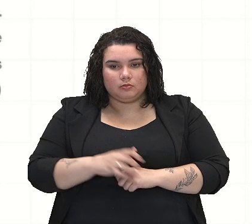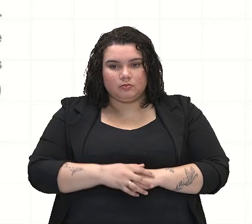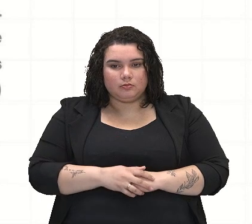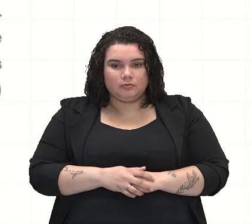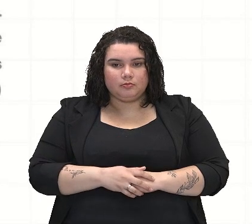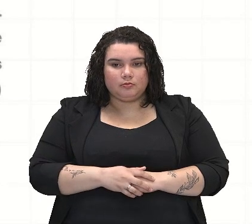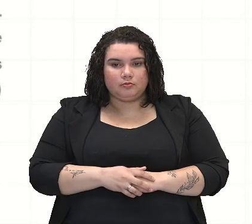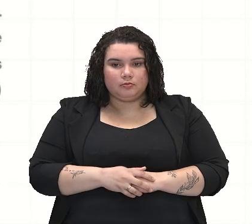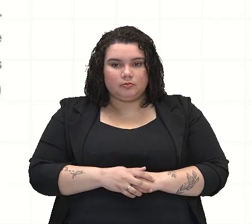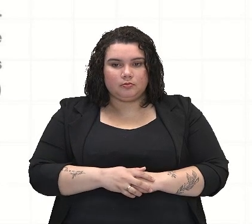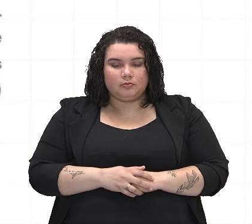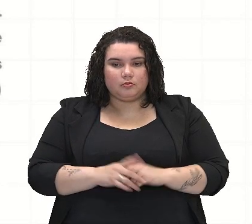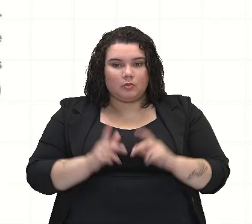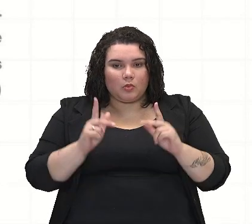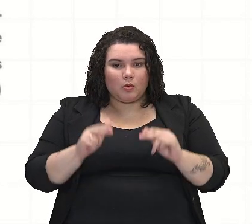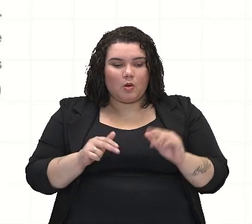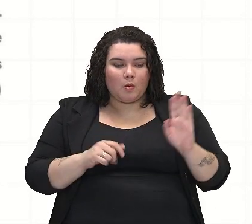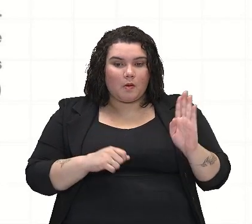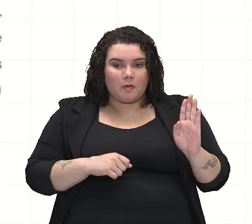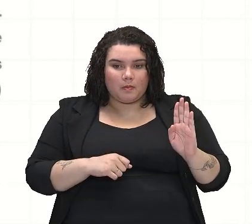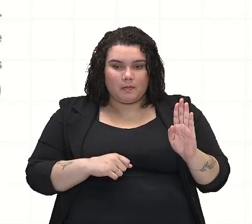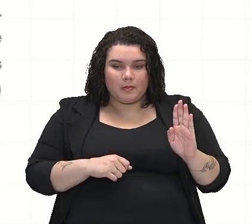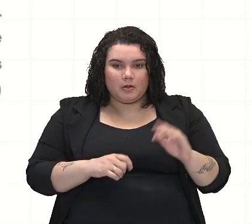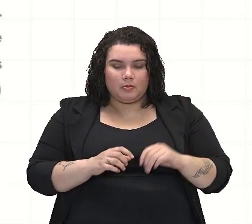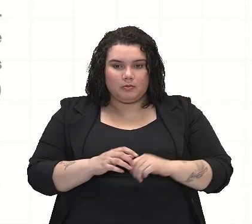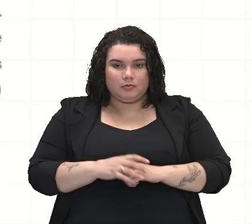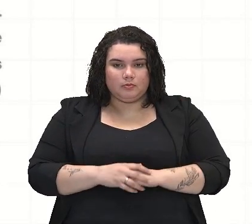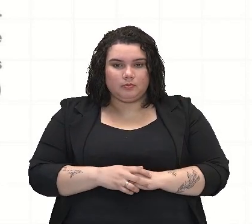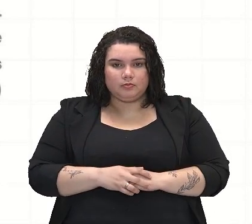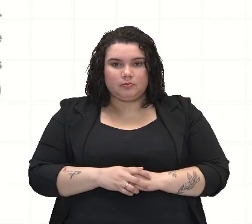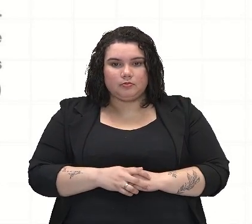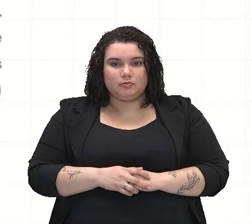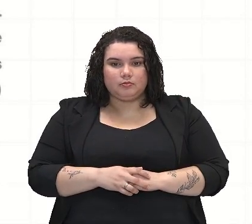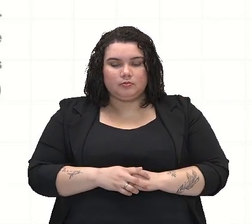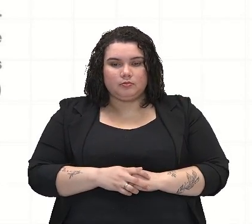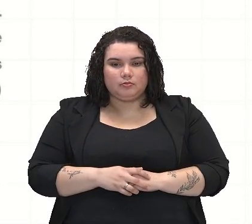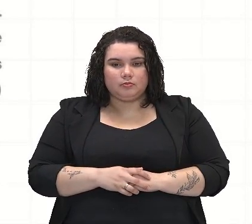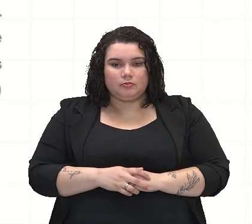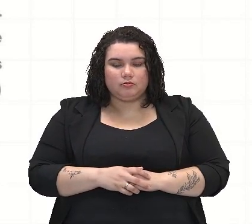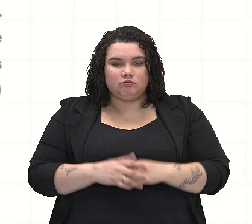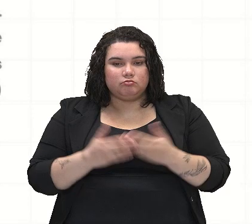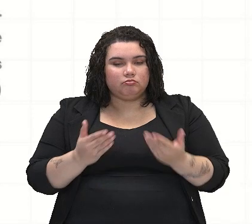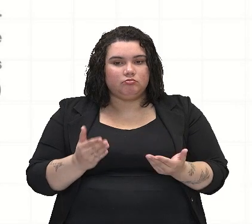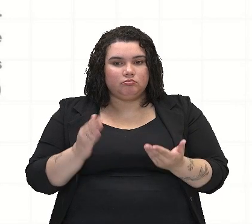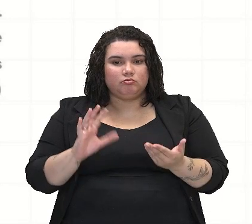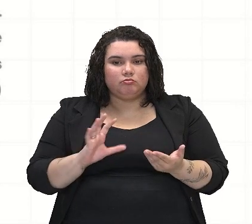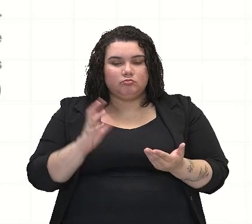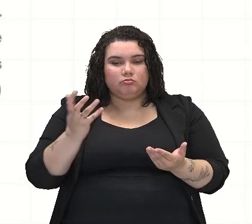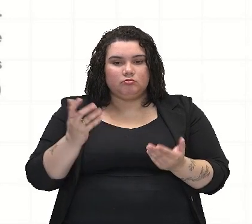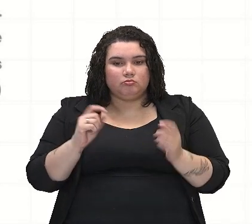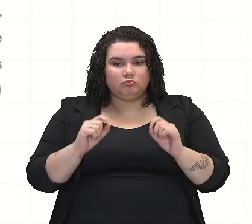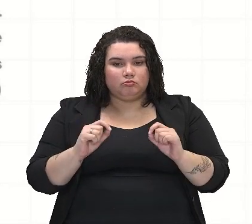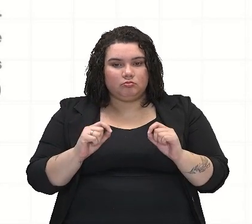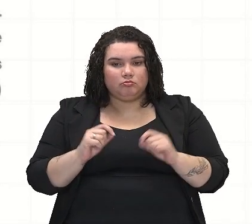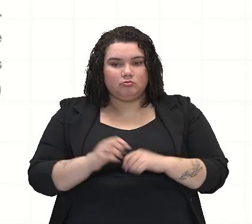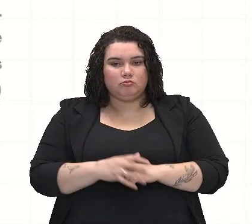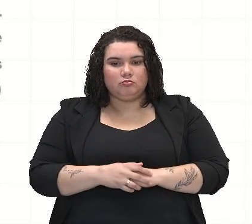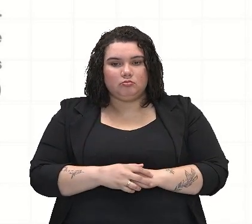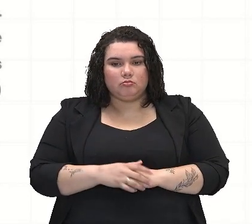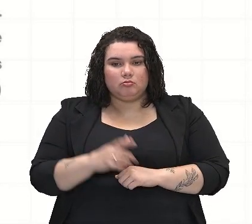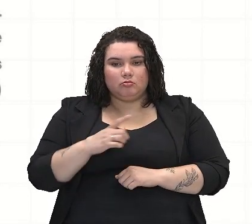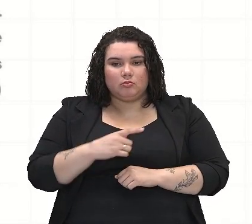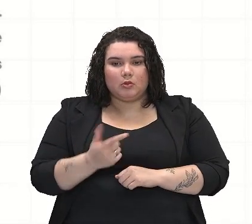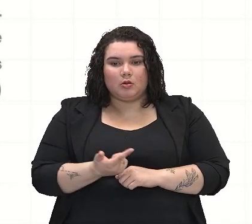iremos fazer aqui no ponto B. E o que que vai acontecer, né? Nós teremos aqui, ó,